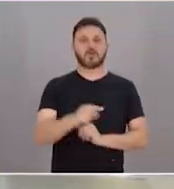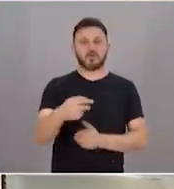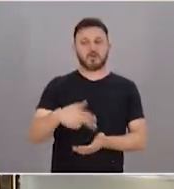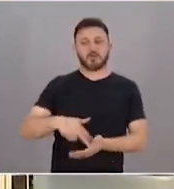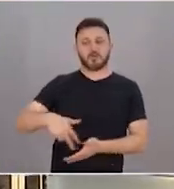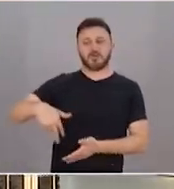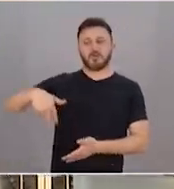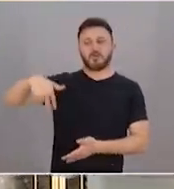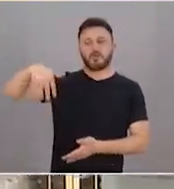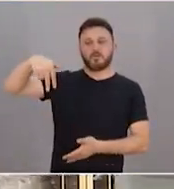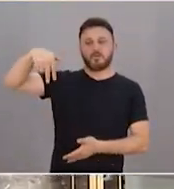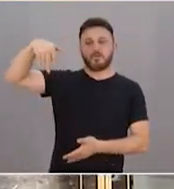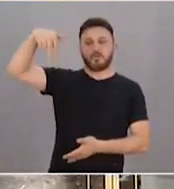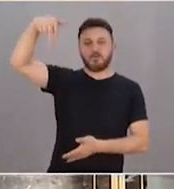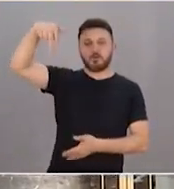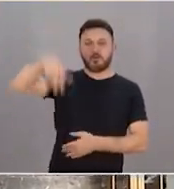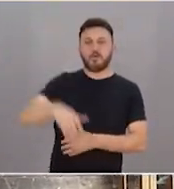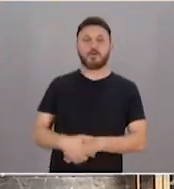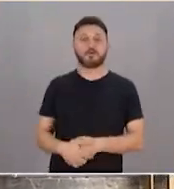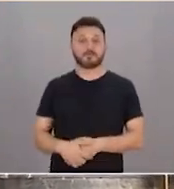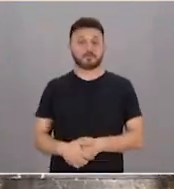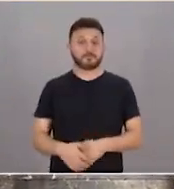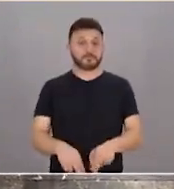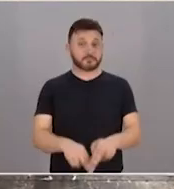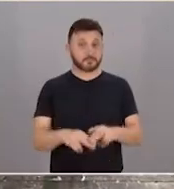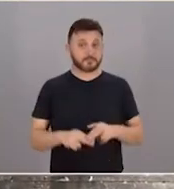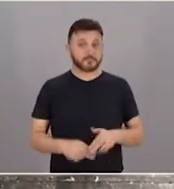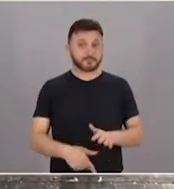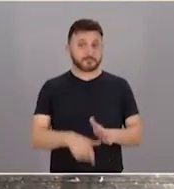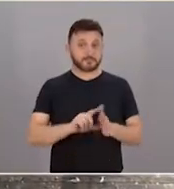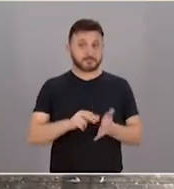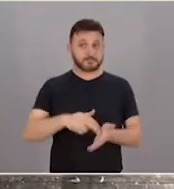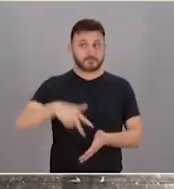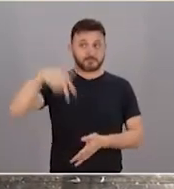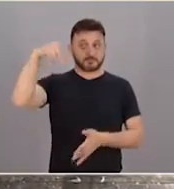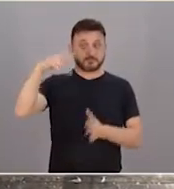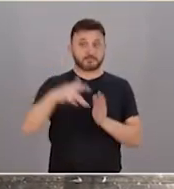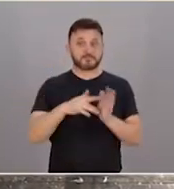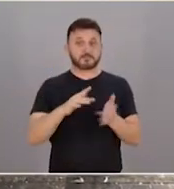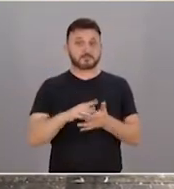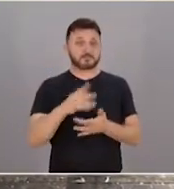que vamos se lembrar, eu vos mandarei o Espírito Santo, uma festa importantíssima.